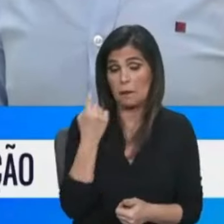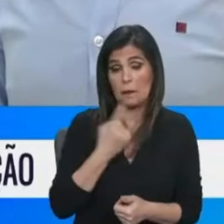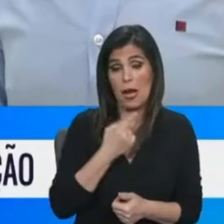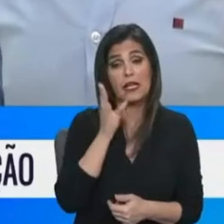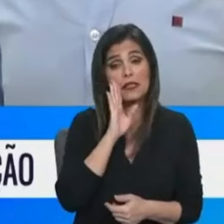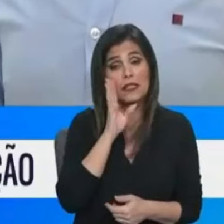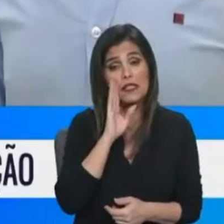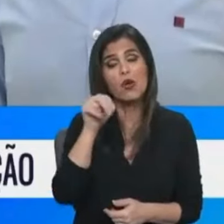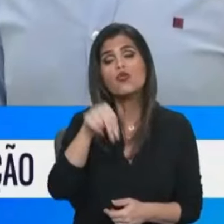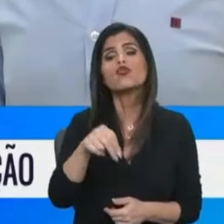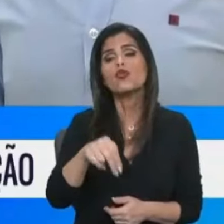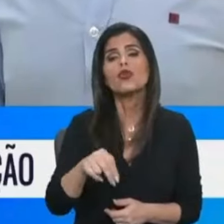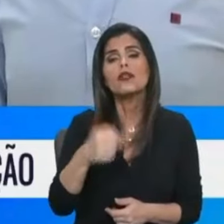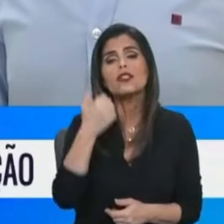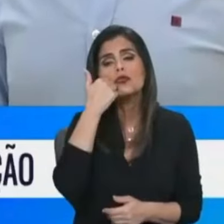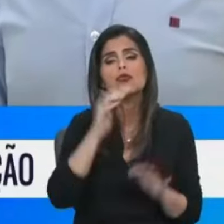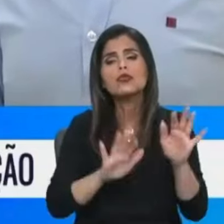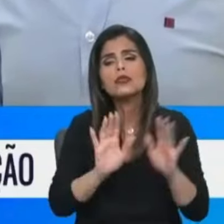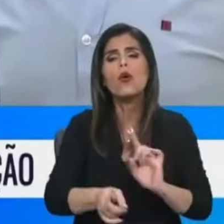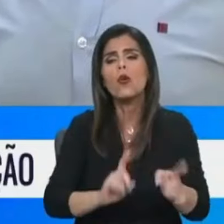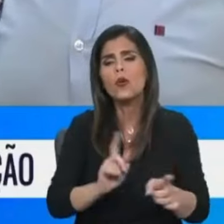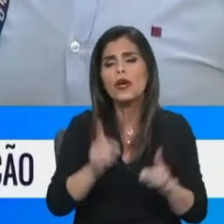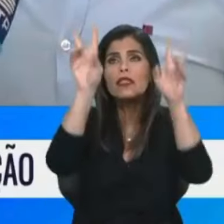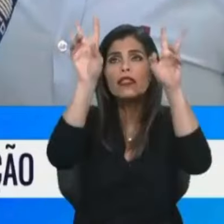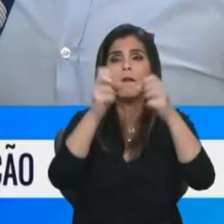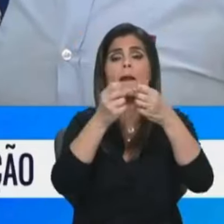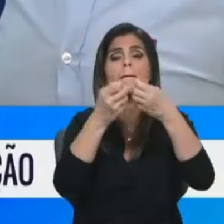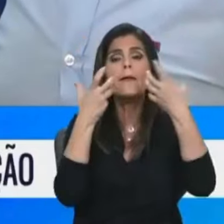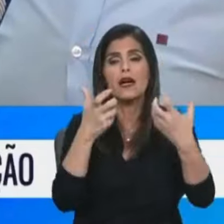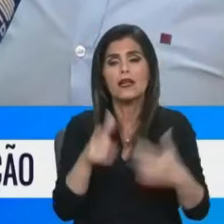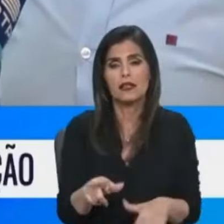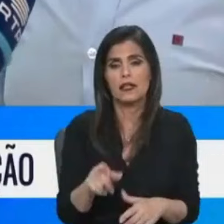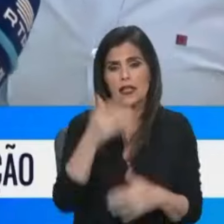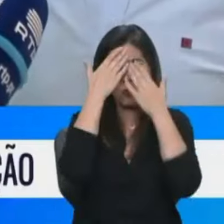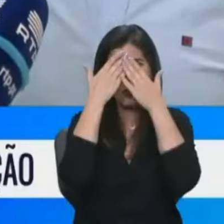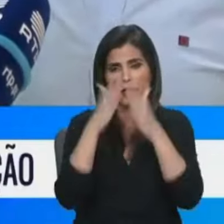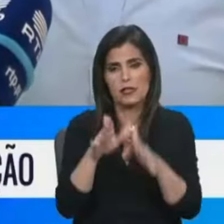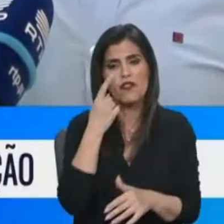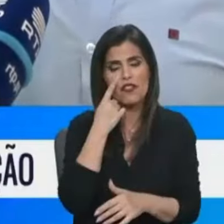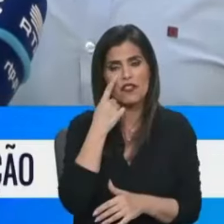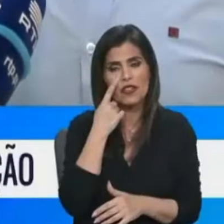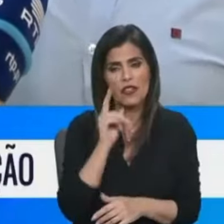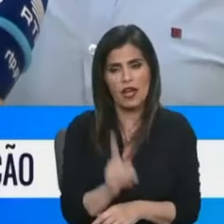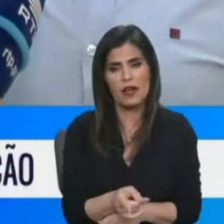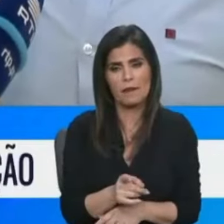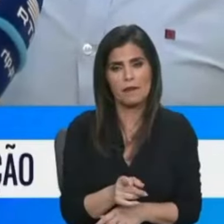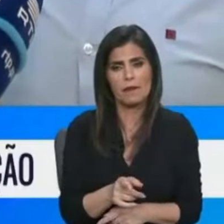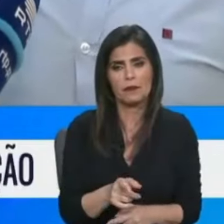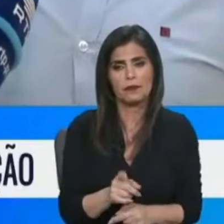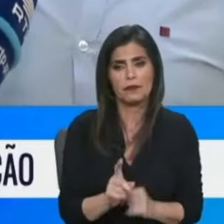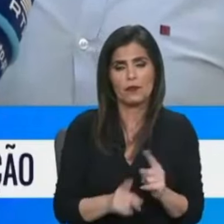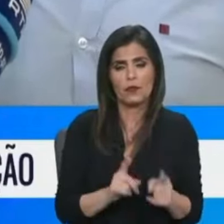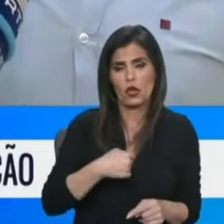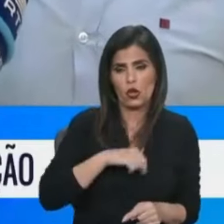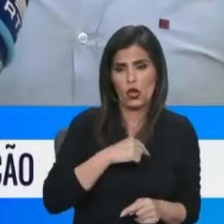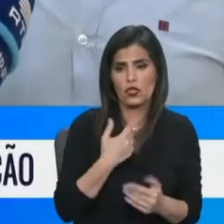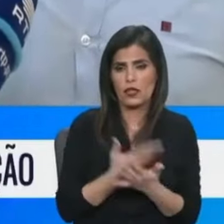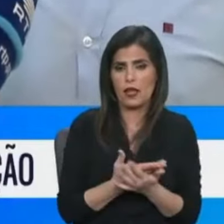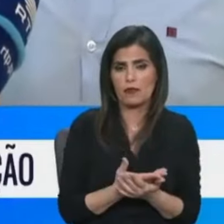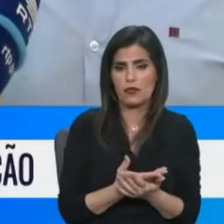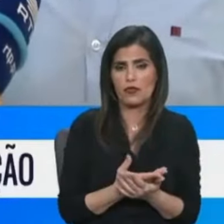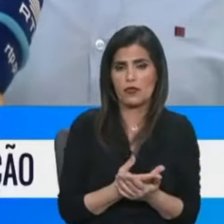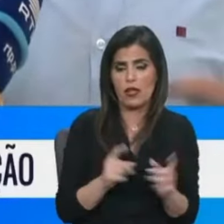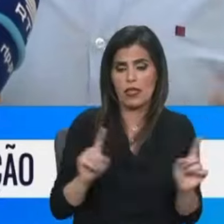a partir de junho, qual é a exposição, qual é o grande tema? É a democratização vivida. No fundo, o que nós vamos trazer é